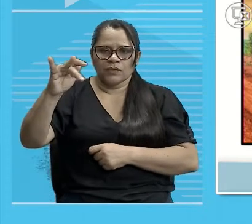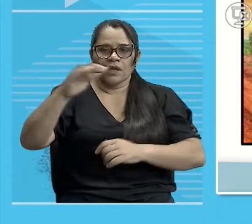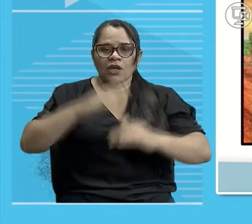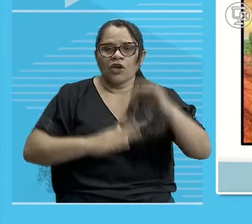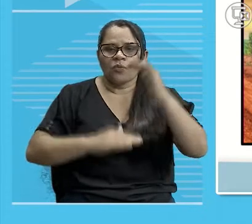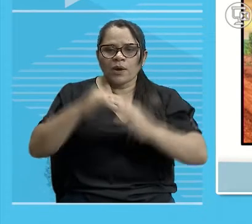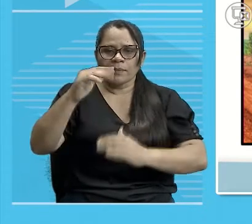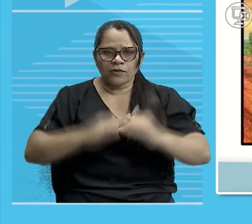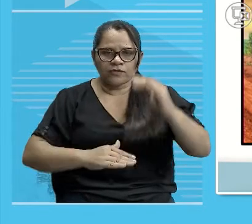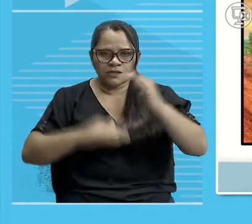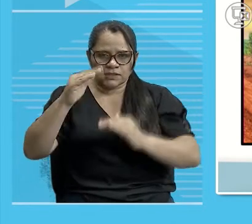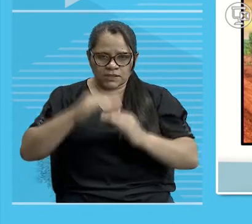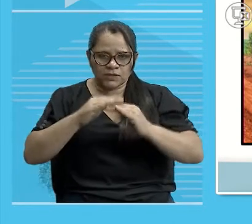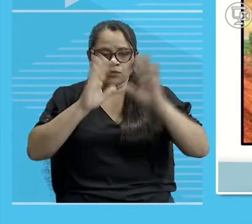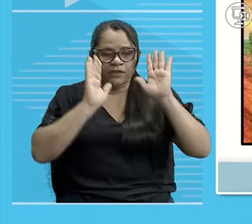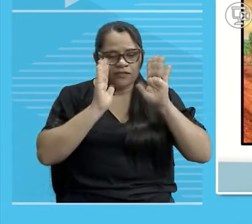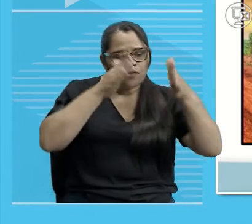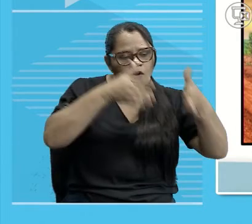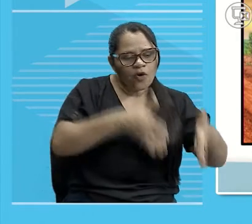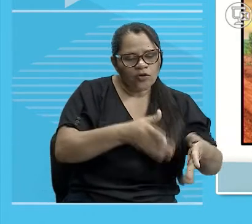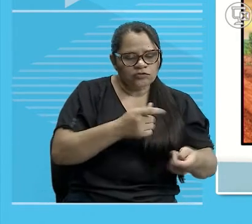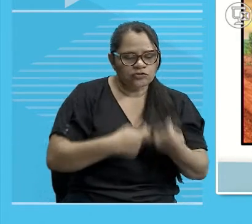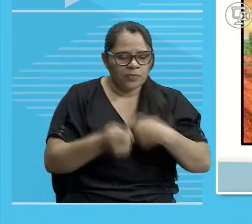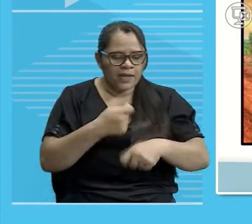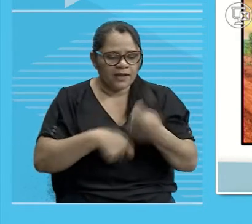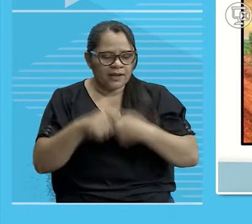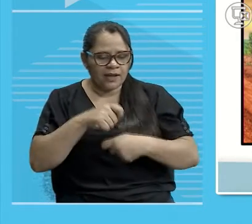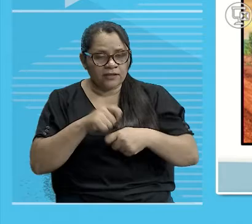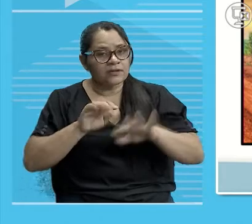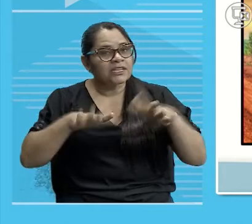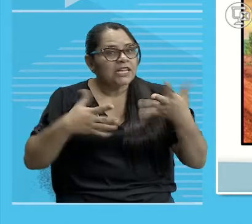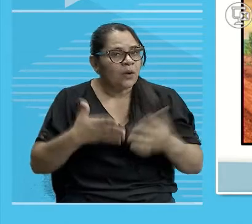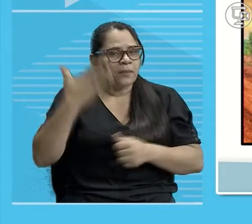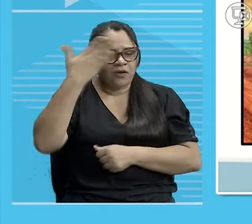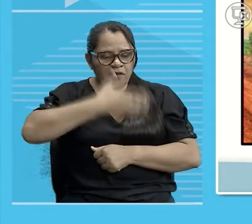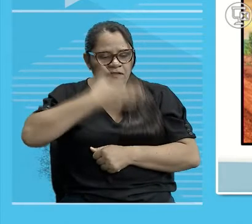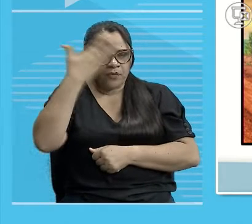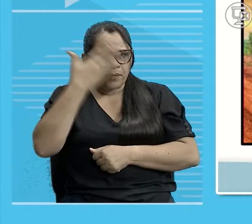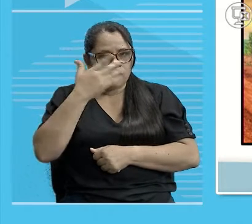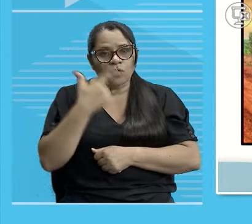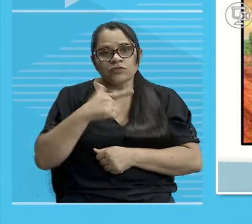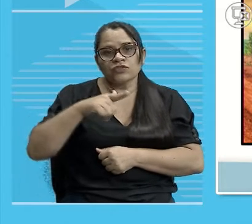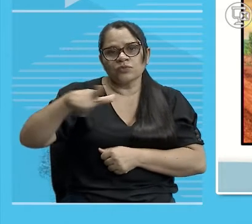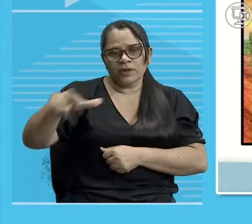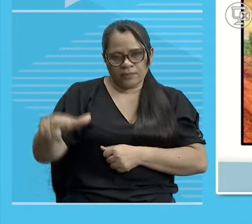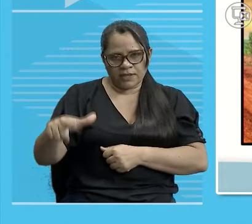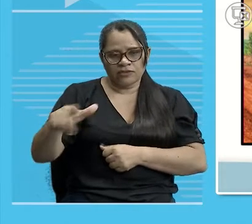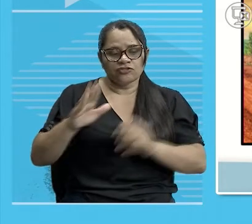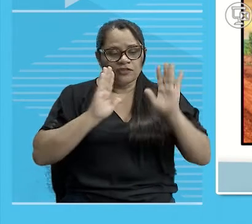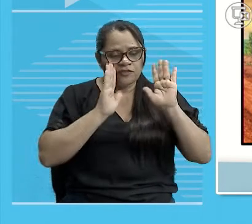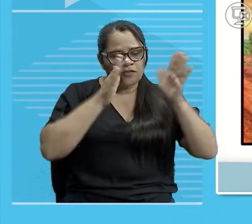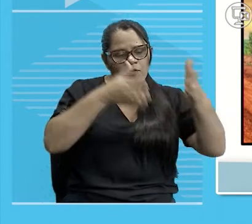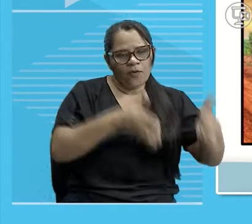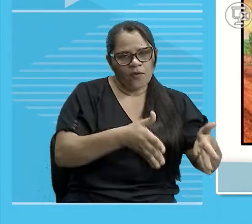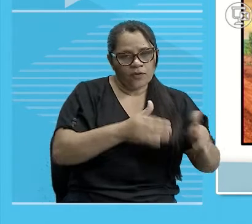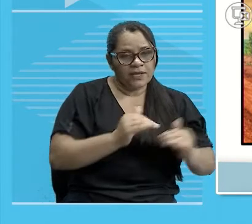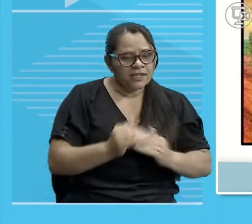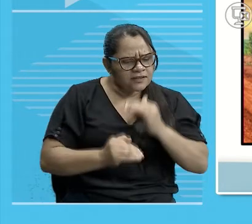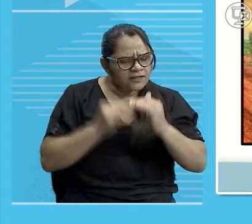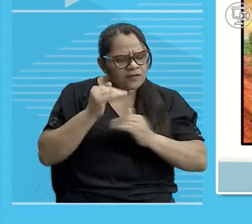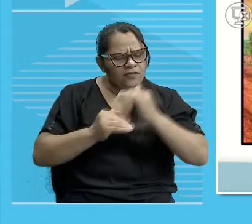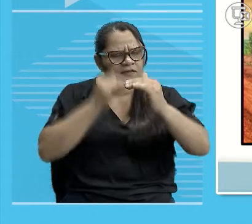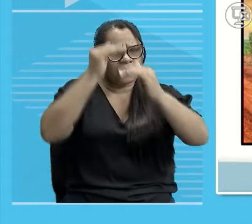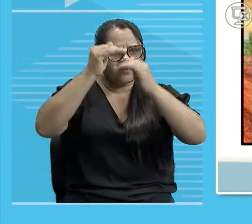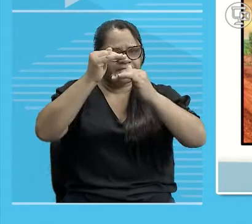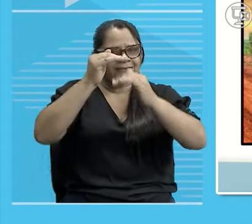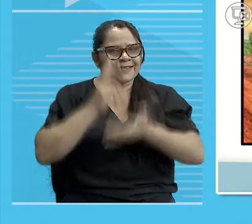mercado e provavelmente vai continuar em alta e crescer cada vez mais